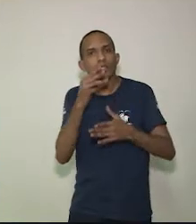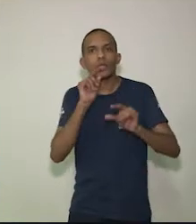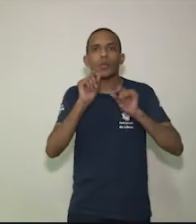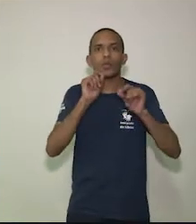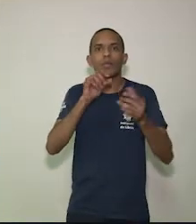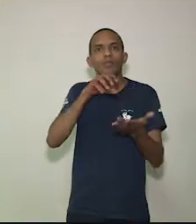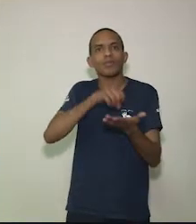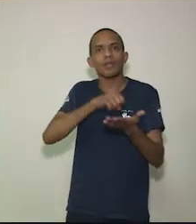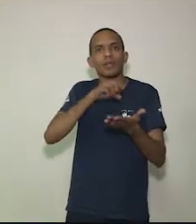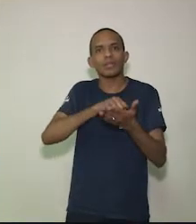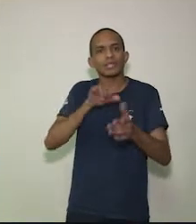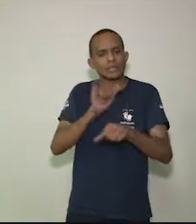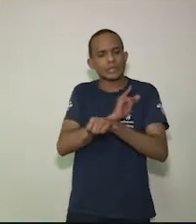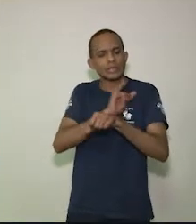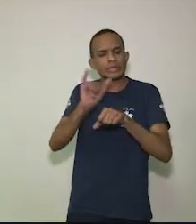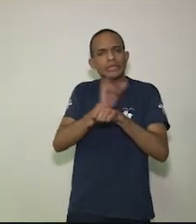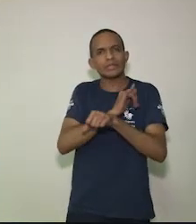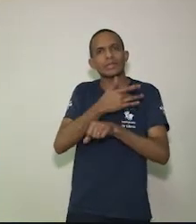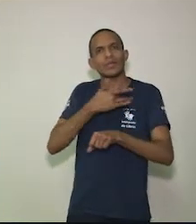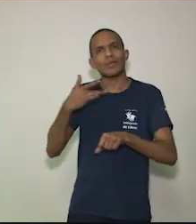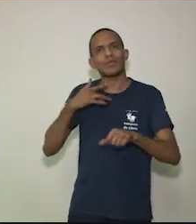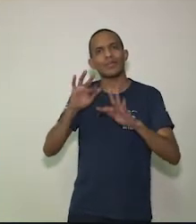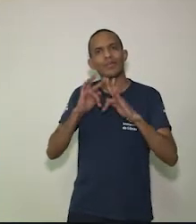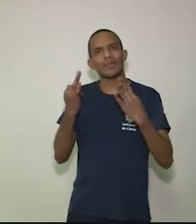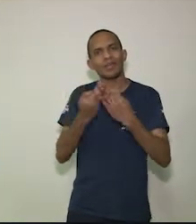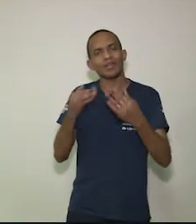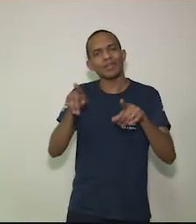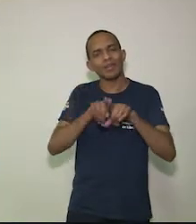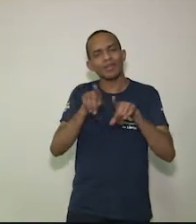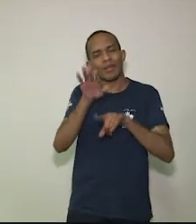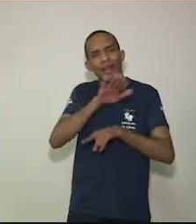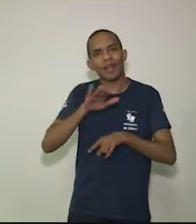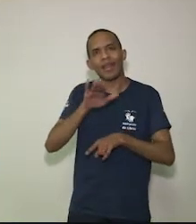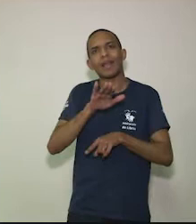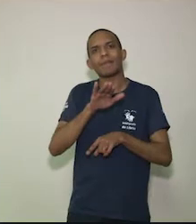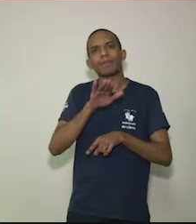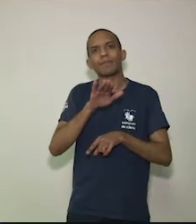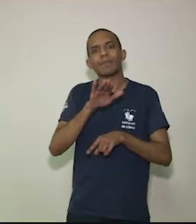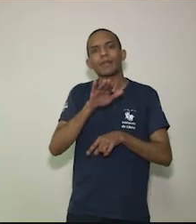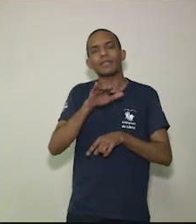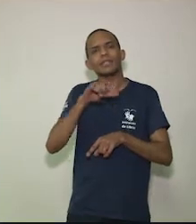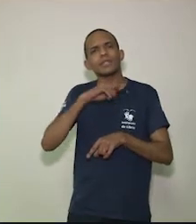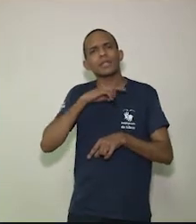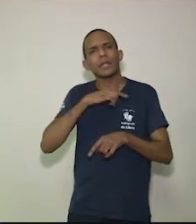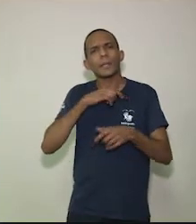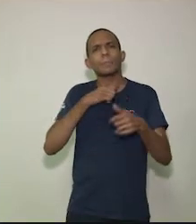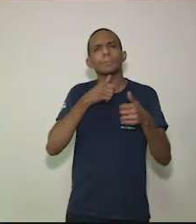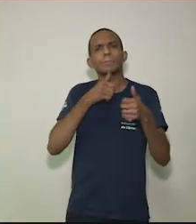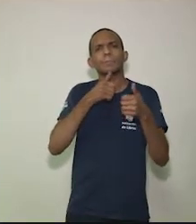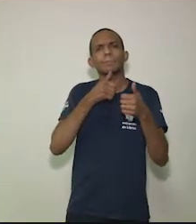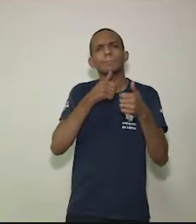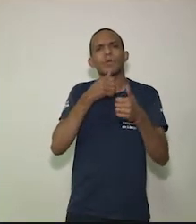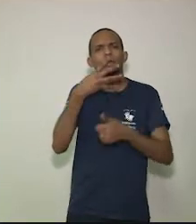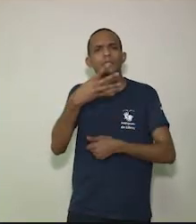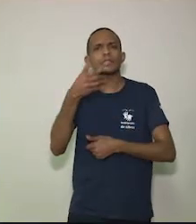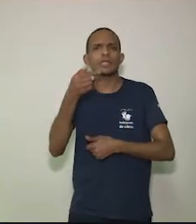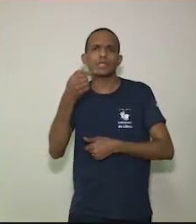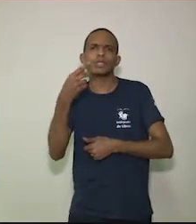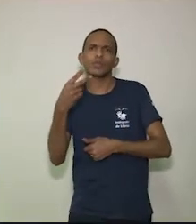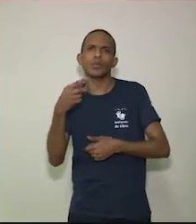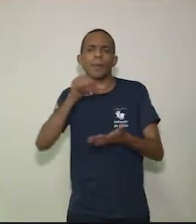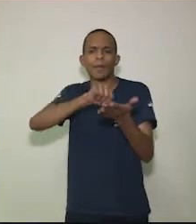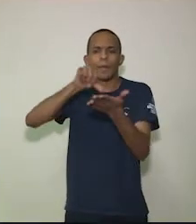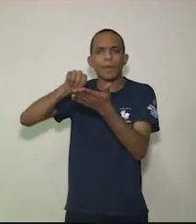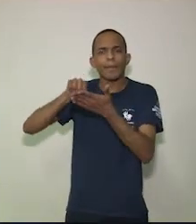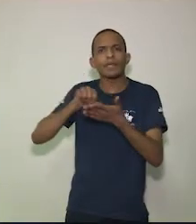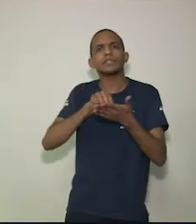do cadastro da Estratégia de Saúde da Família, que são aquelas que estão no entorno das 472 unidades